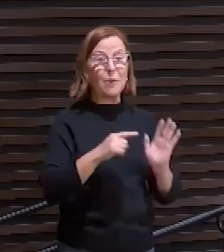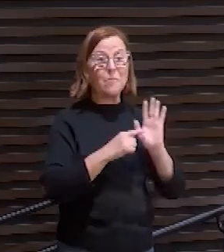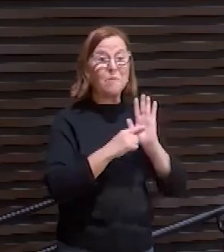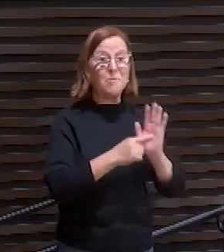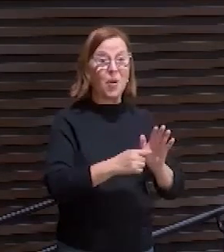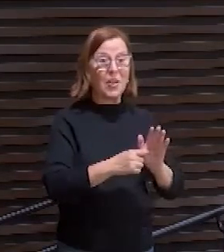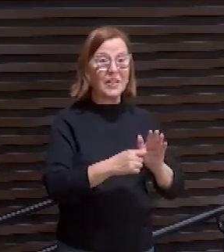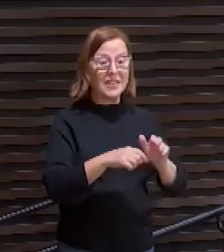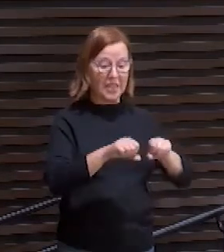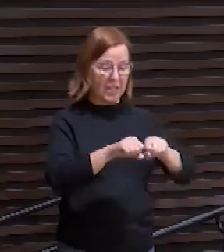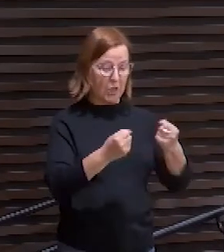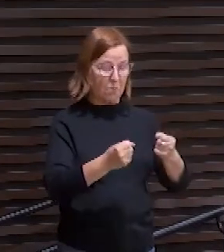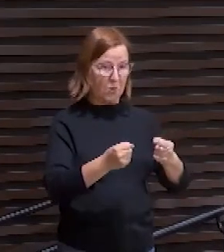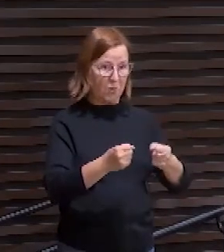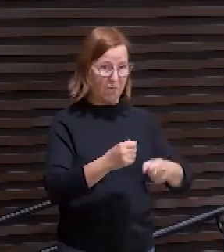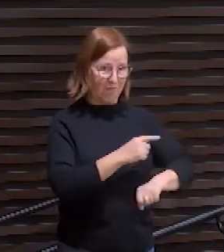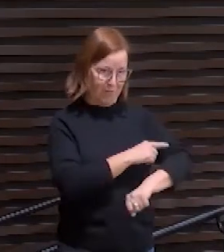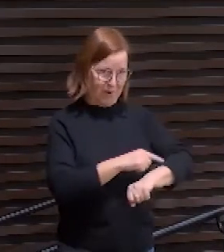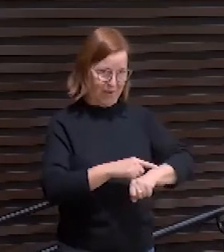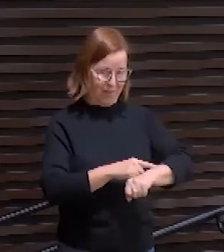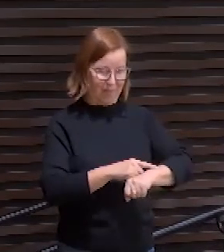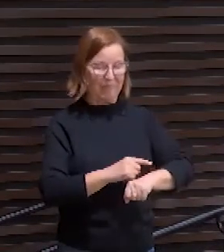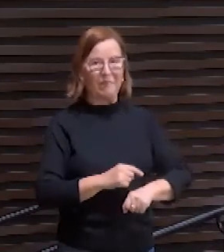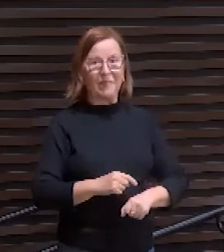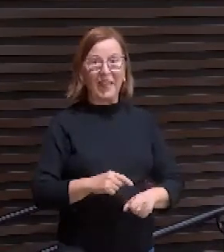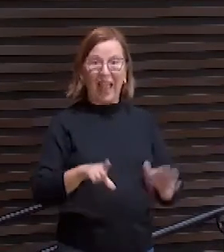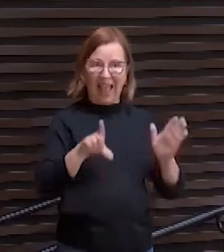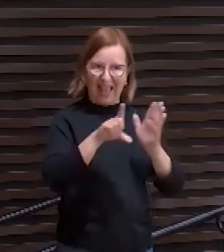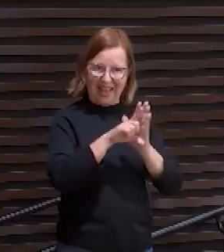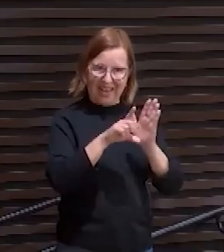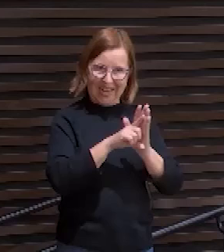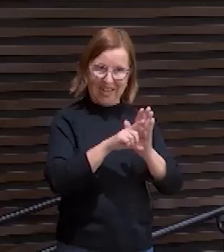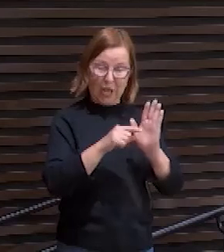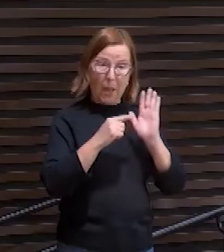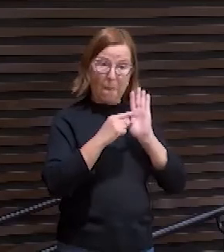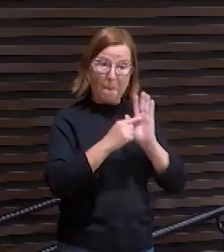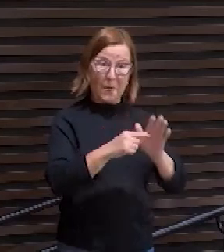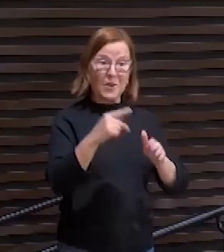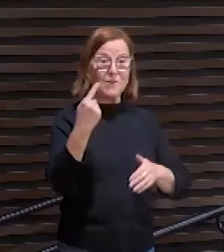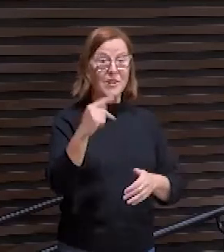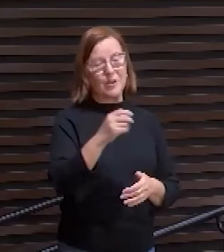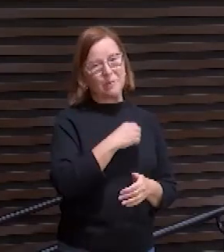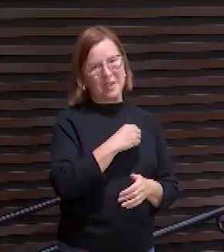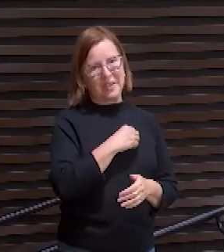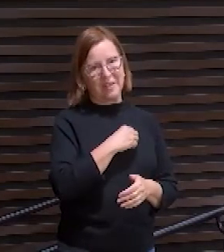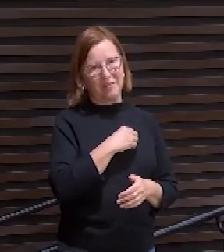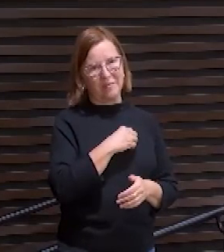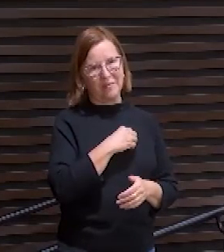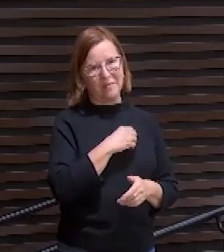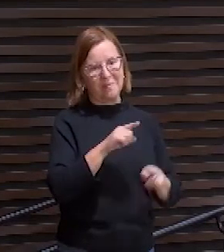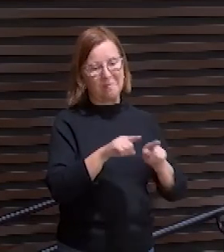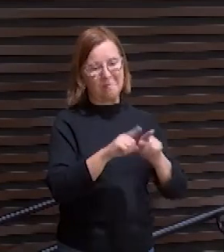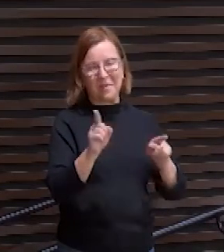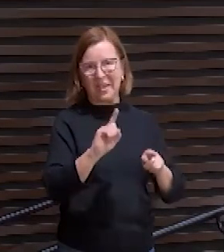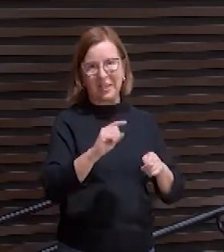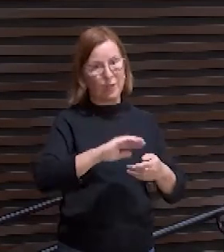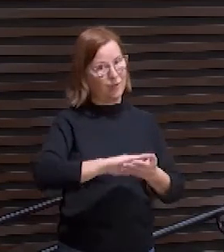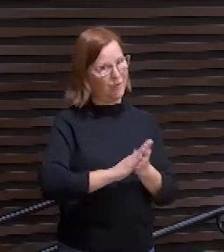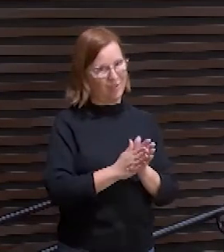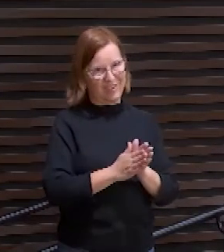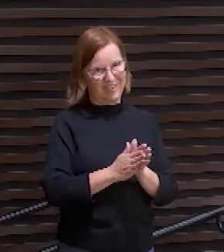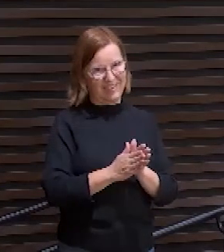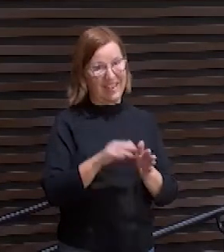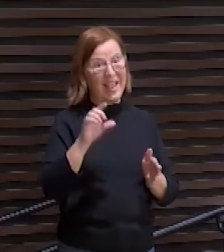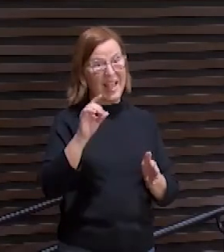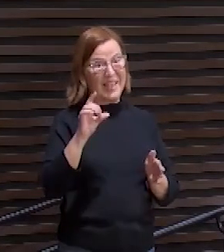fratura. A lei mostra a fratura do teu pecado, só isso, mas ela não cura. Quem cura é a cruz de